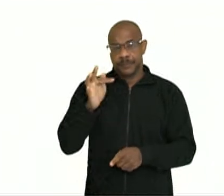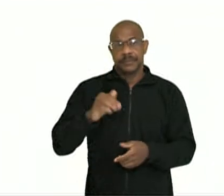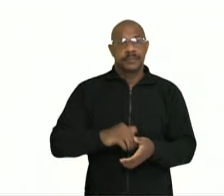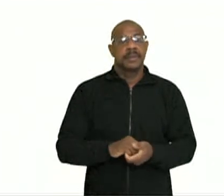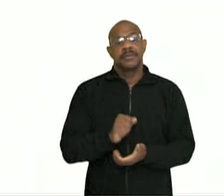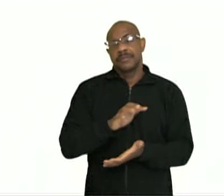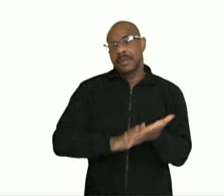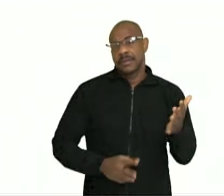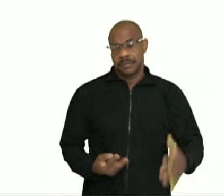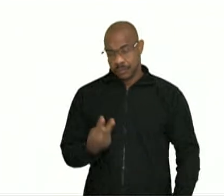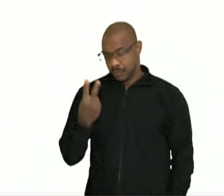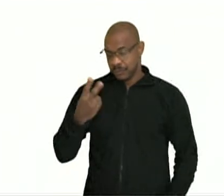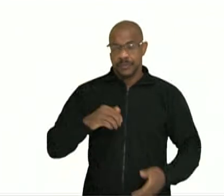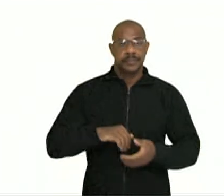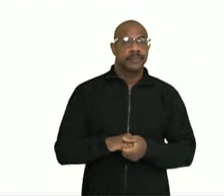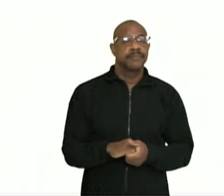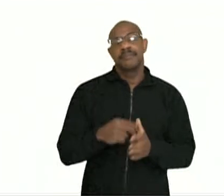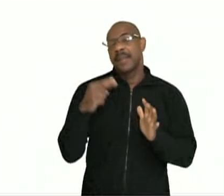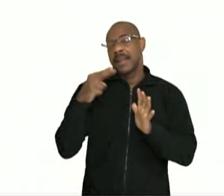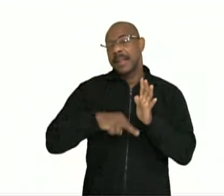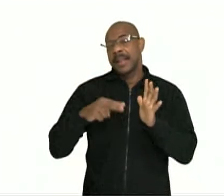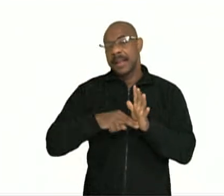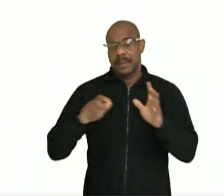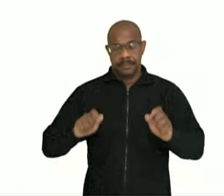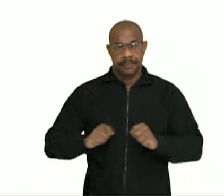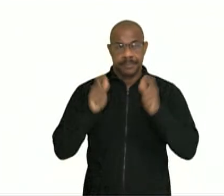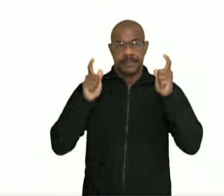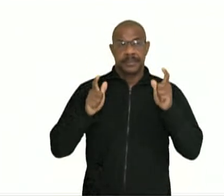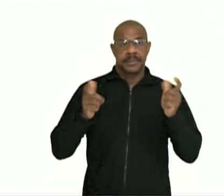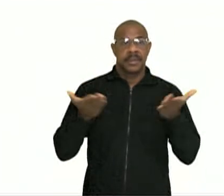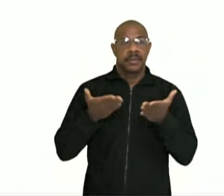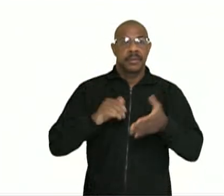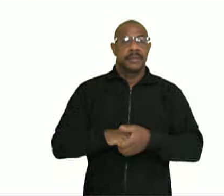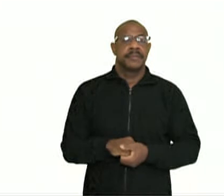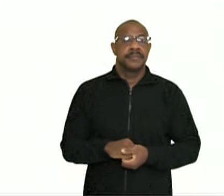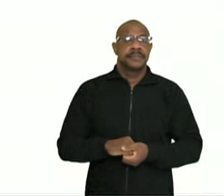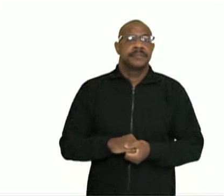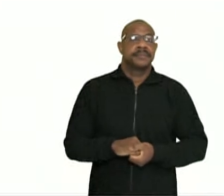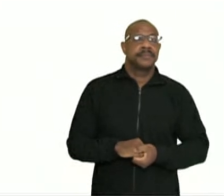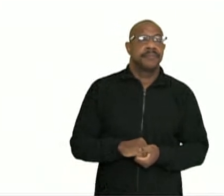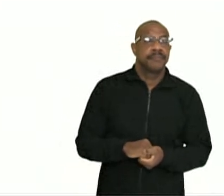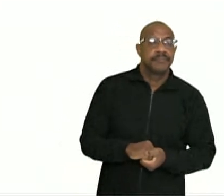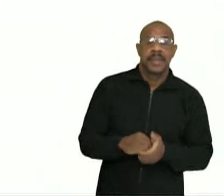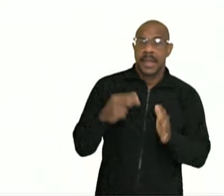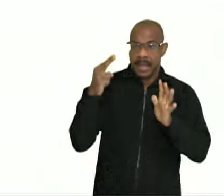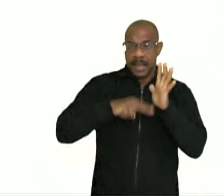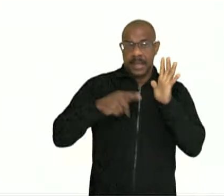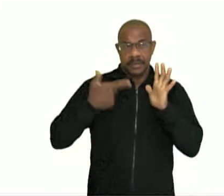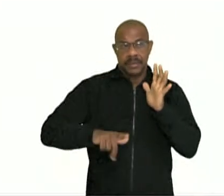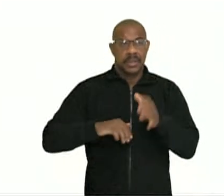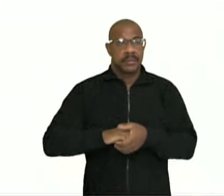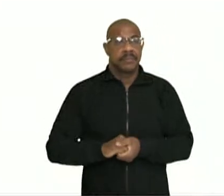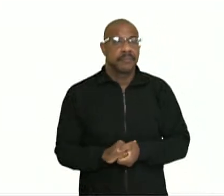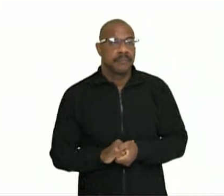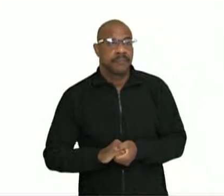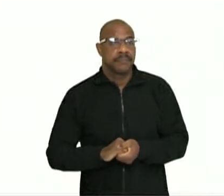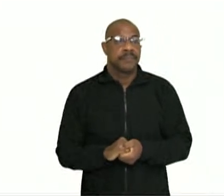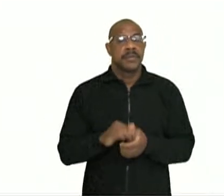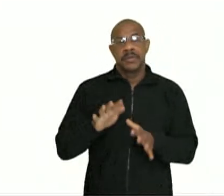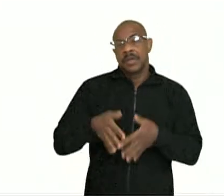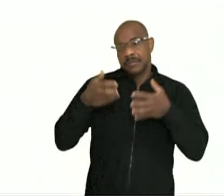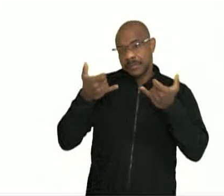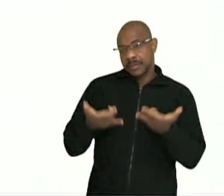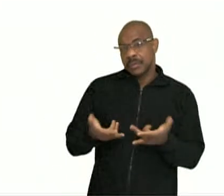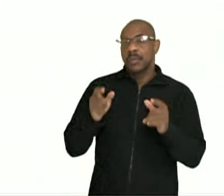Atividade 2. Vamos ler atentamente o enunciado da atividade. Releia. Já